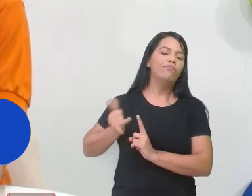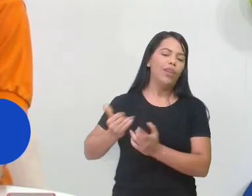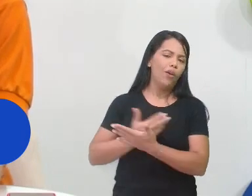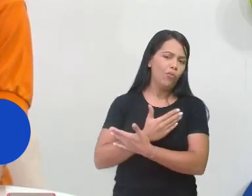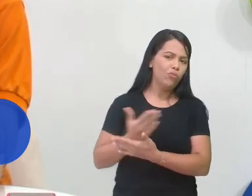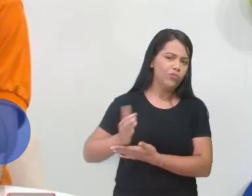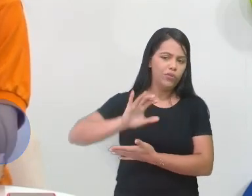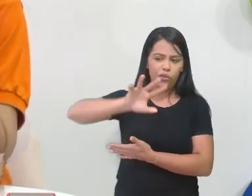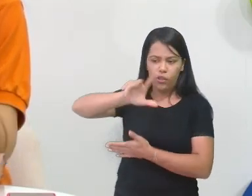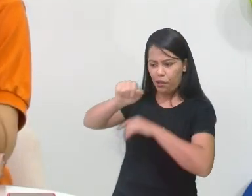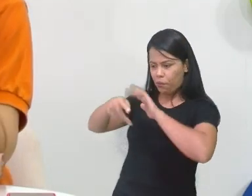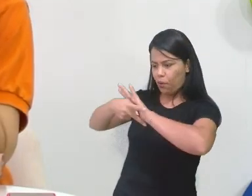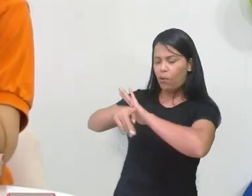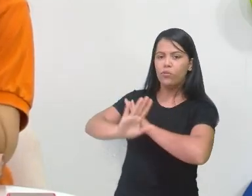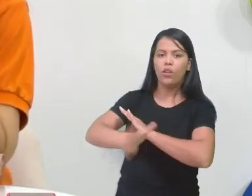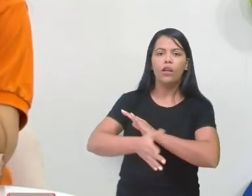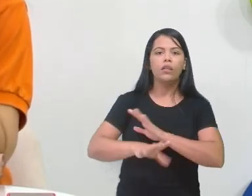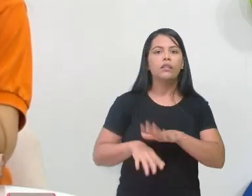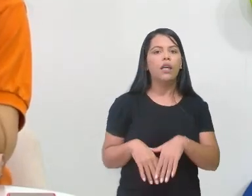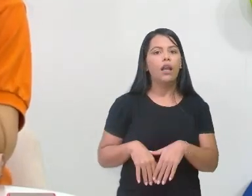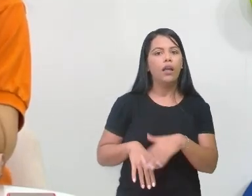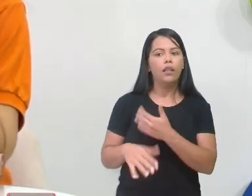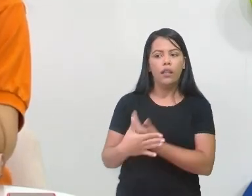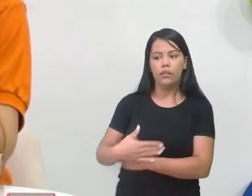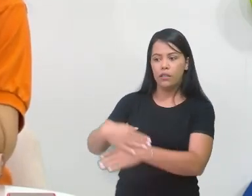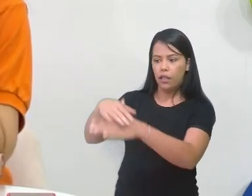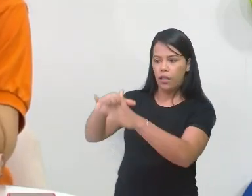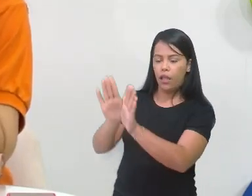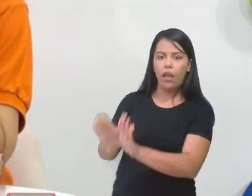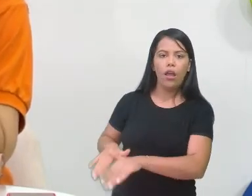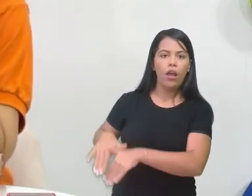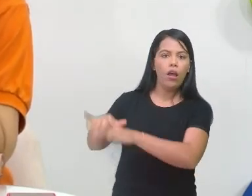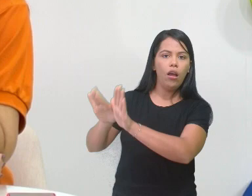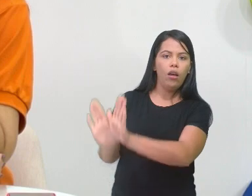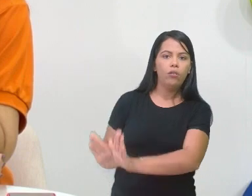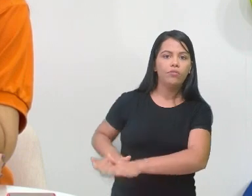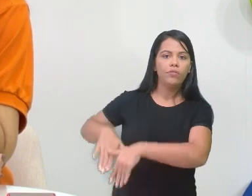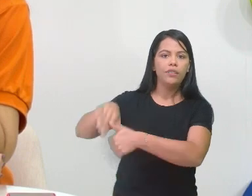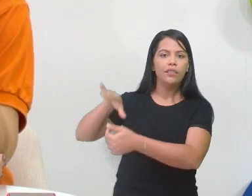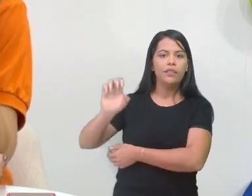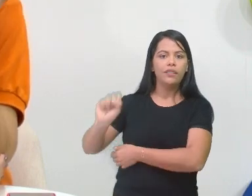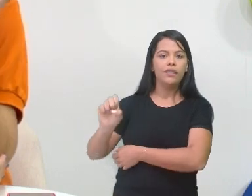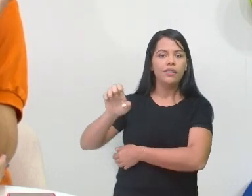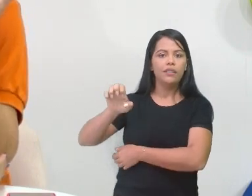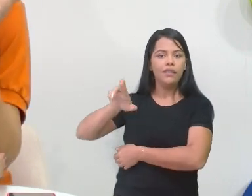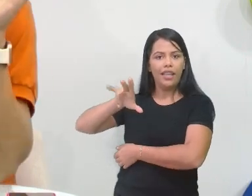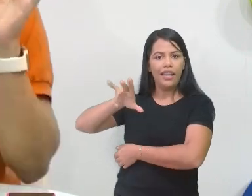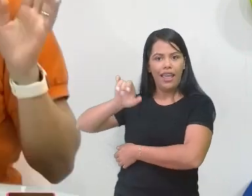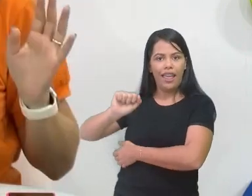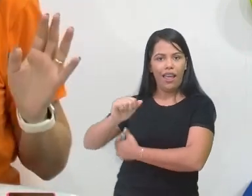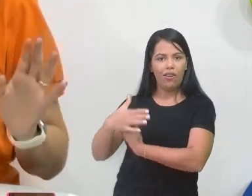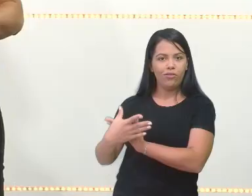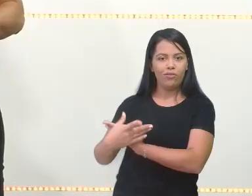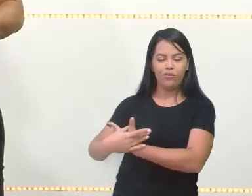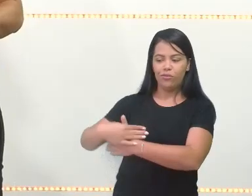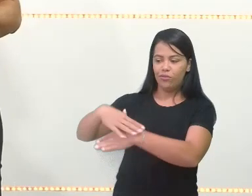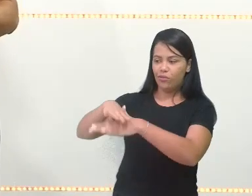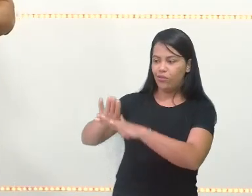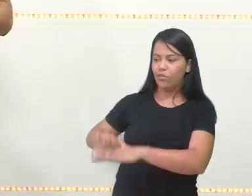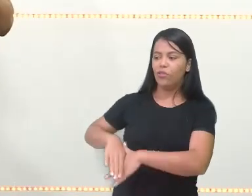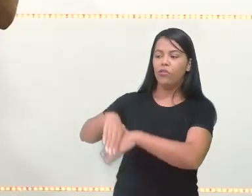Já sim. Será que é a sereia? Será que é a sereia, professora Kátia? Será? Eu acho que é. O que é que vocês